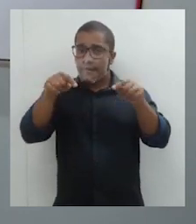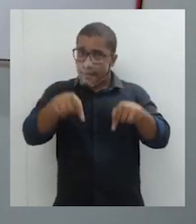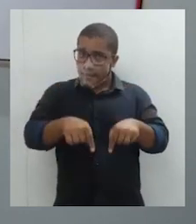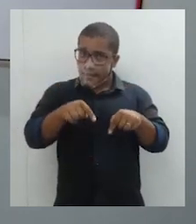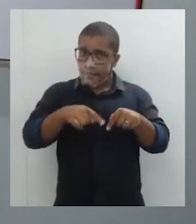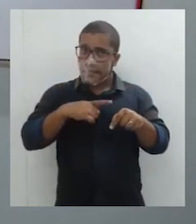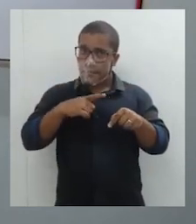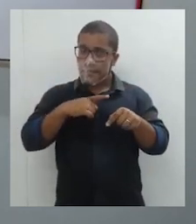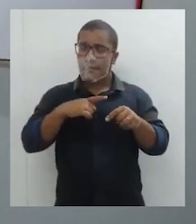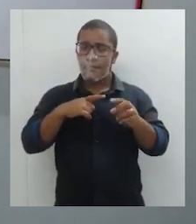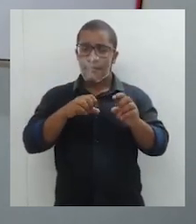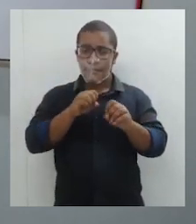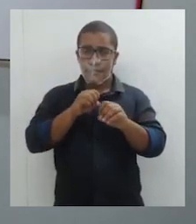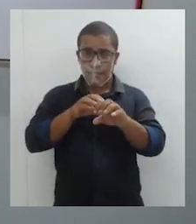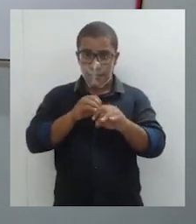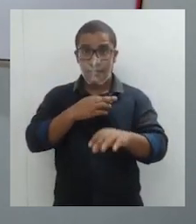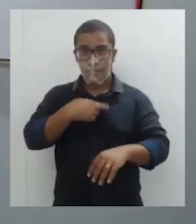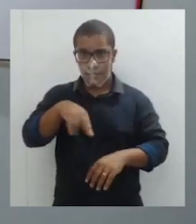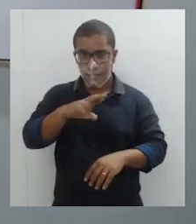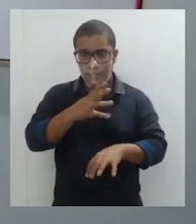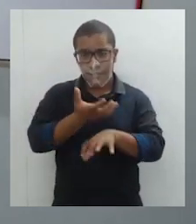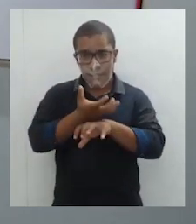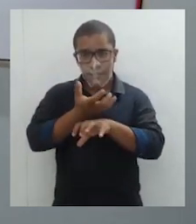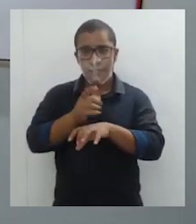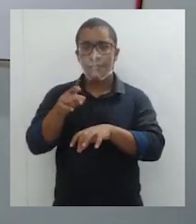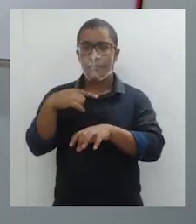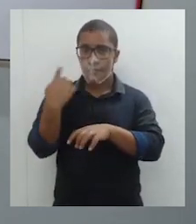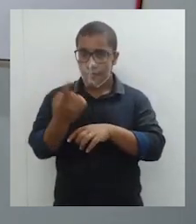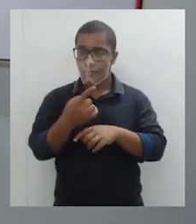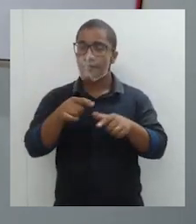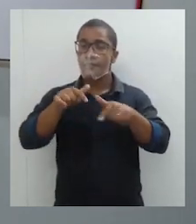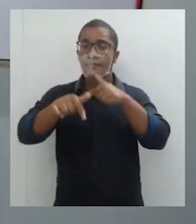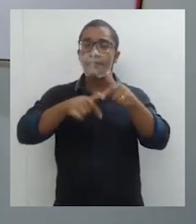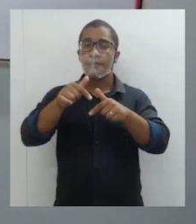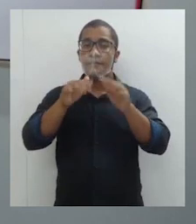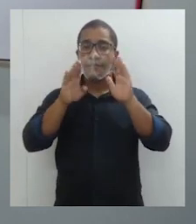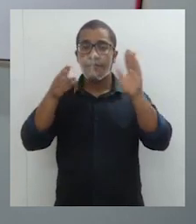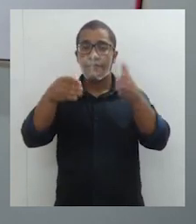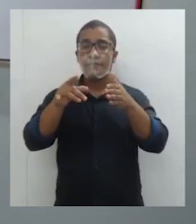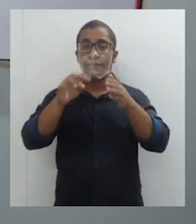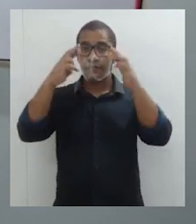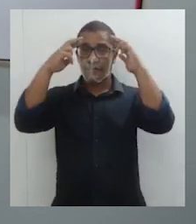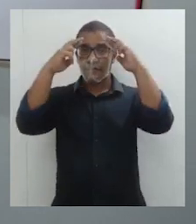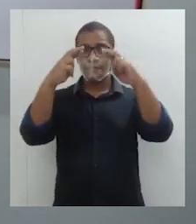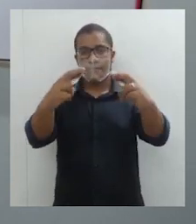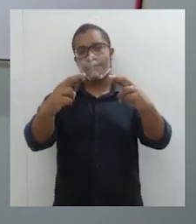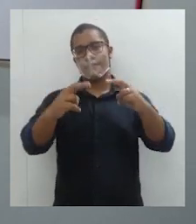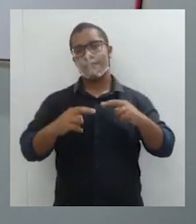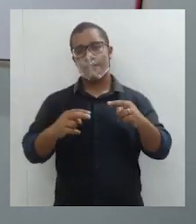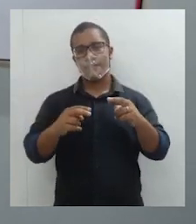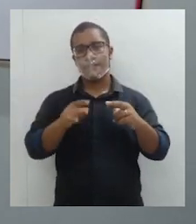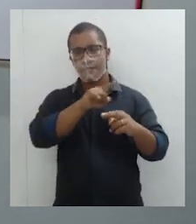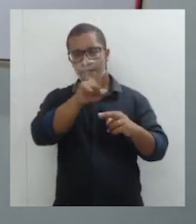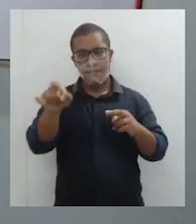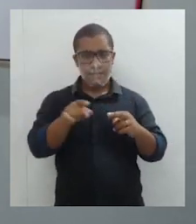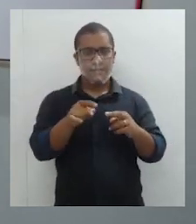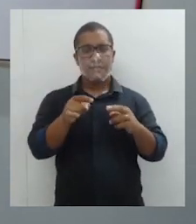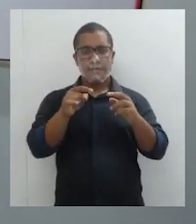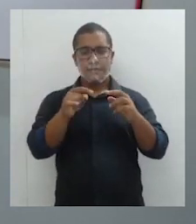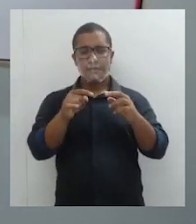componente ensino religioso nós trabalhamos justamente o que o respeito à pluralidade